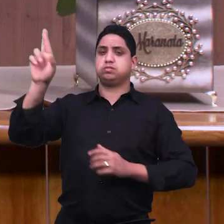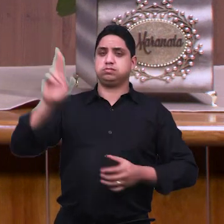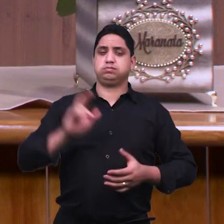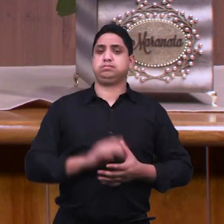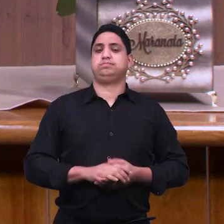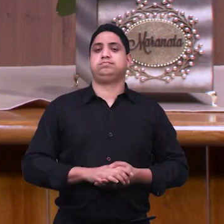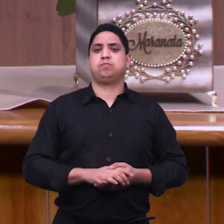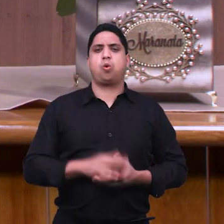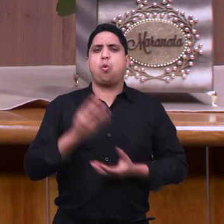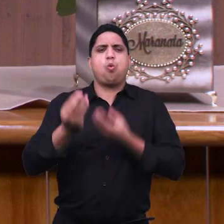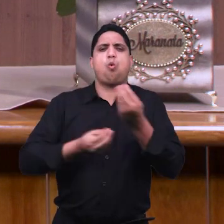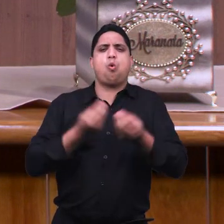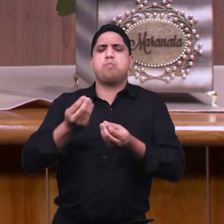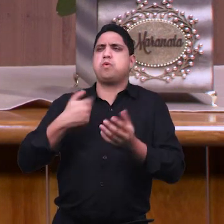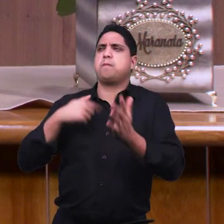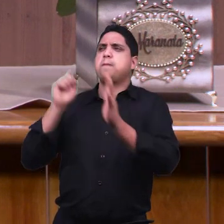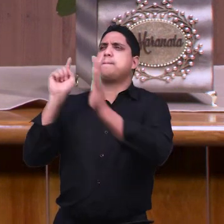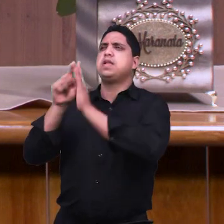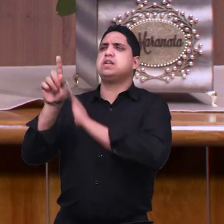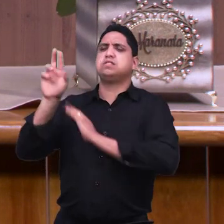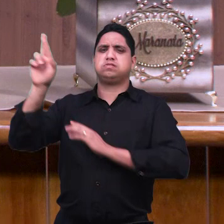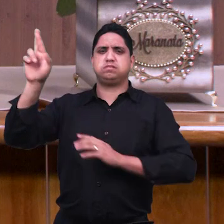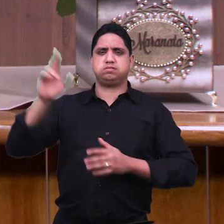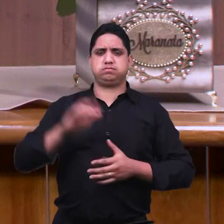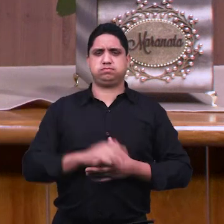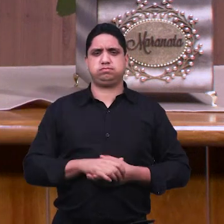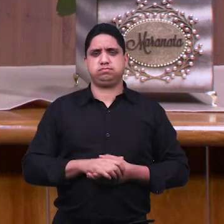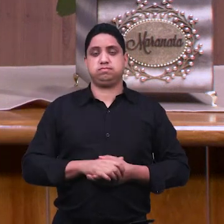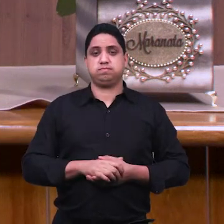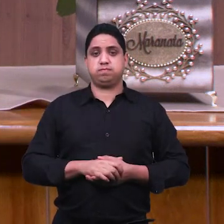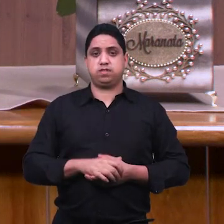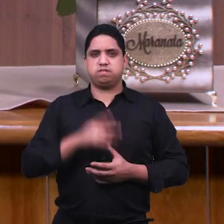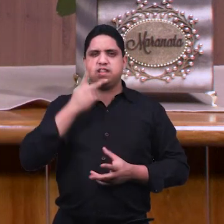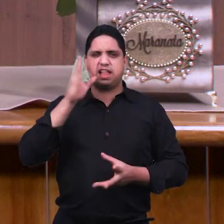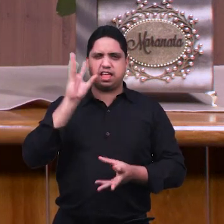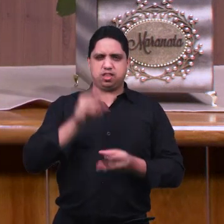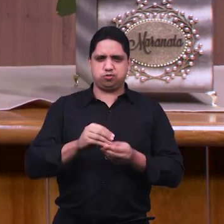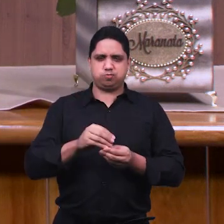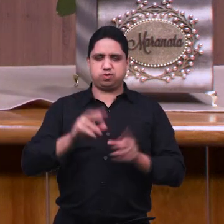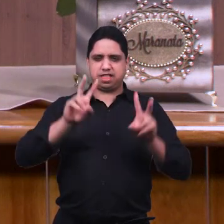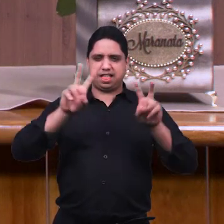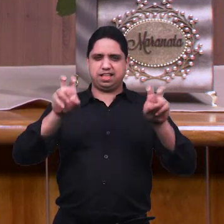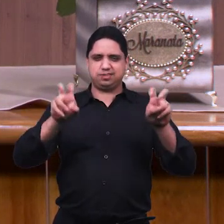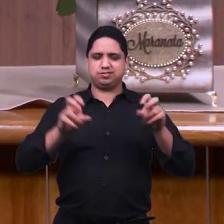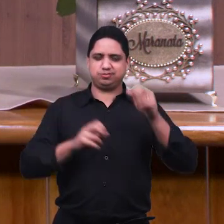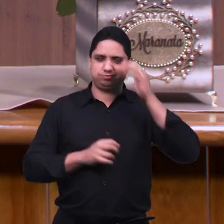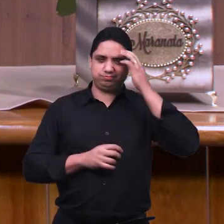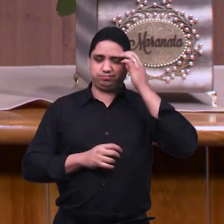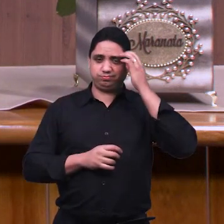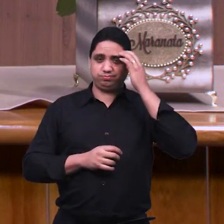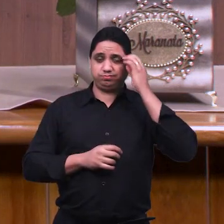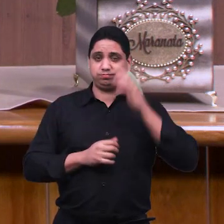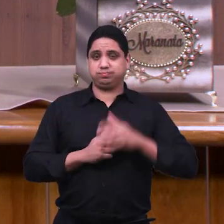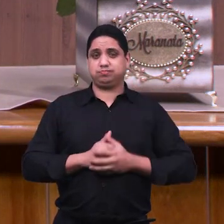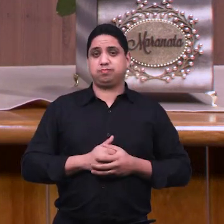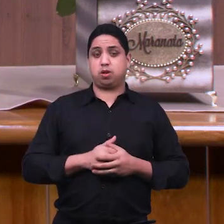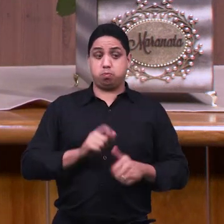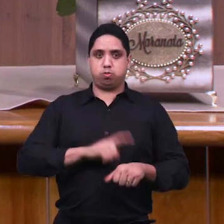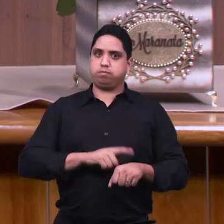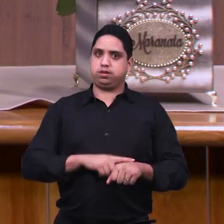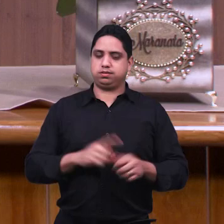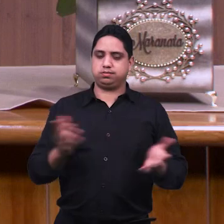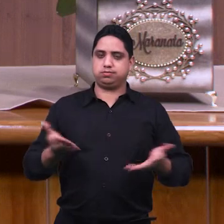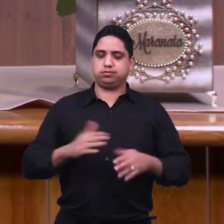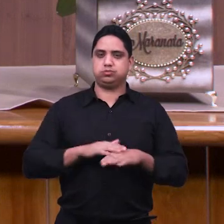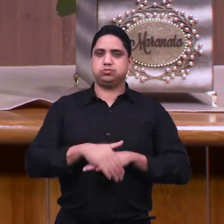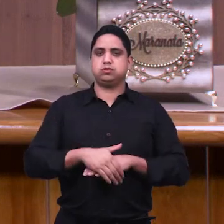Senhor. Como nós fazemos para consultar o Senhor? Então, vamos falar aqui resumidamente sobre esse tema dessa noite aqui, desse momento,